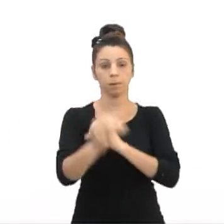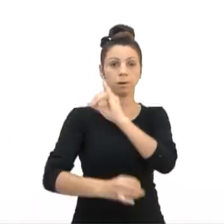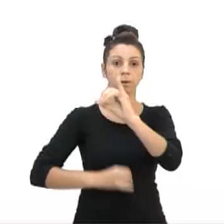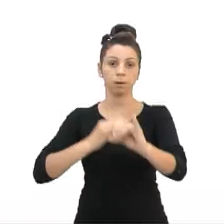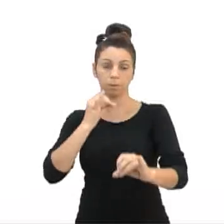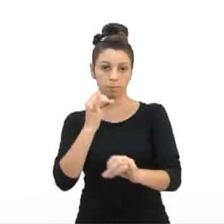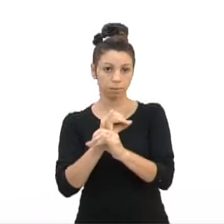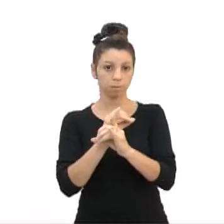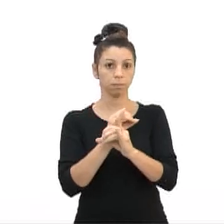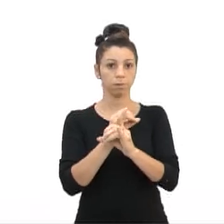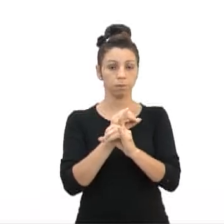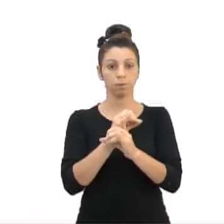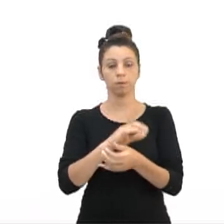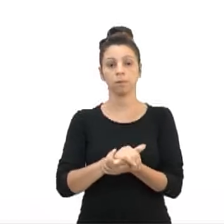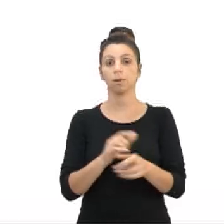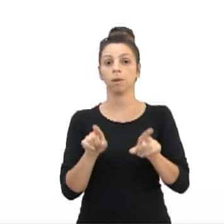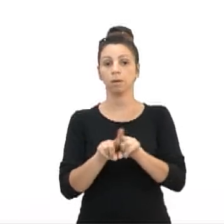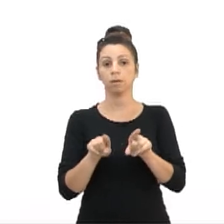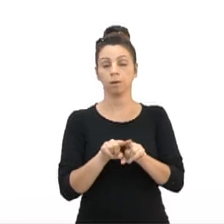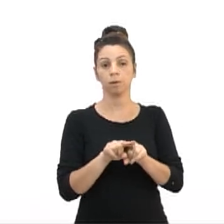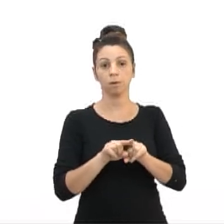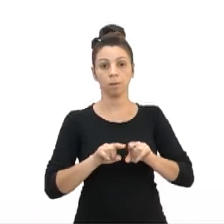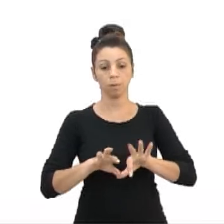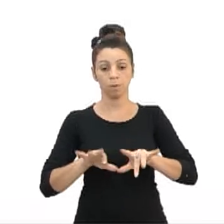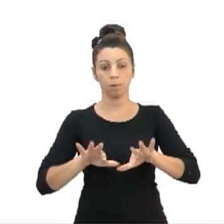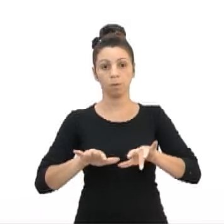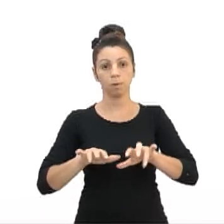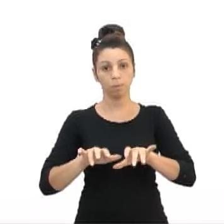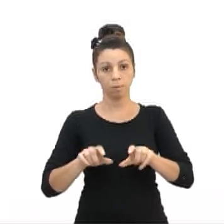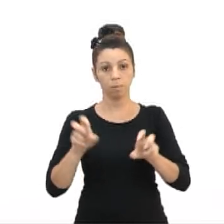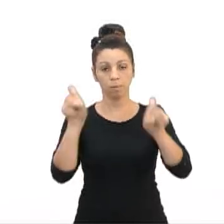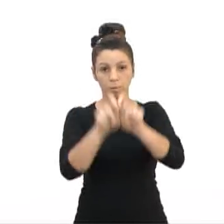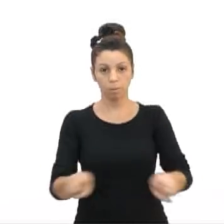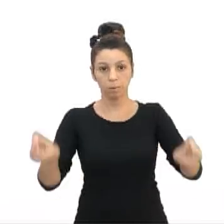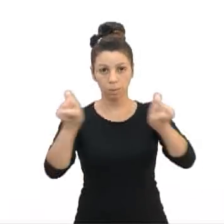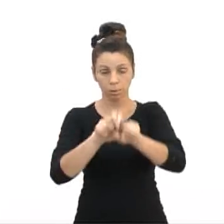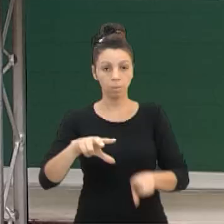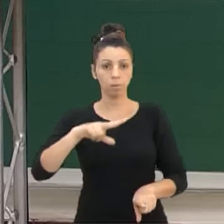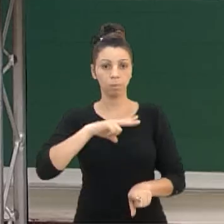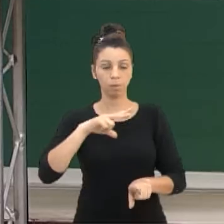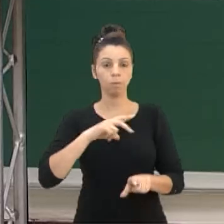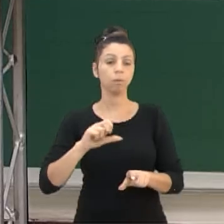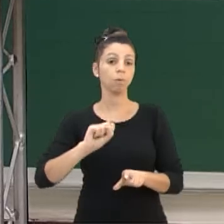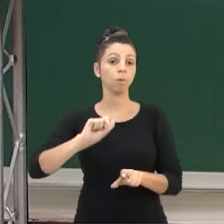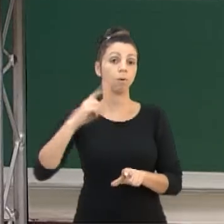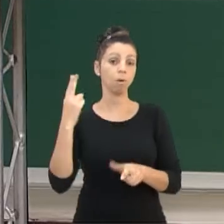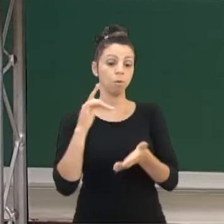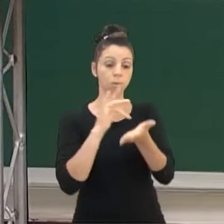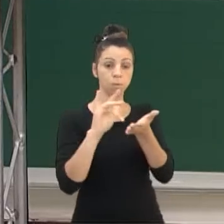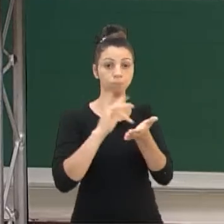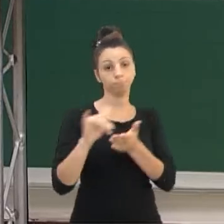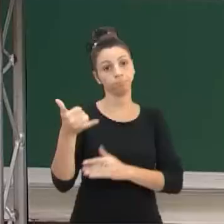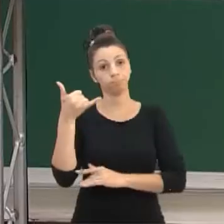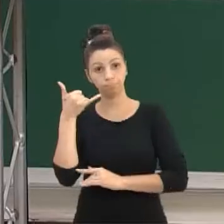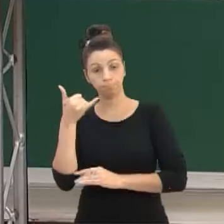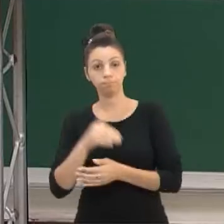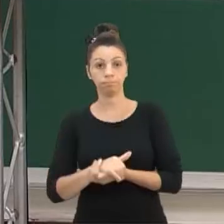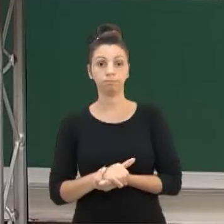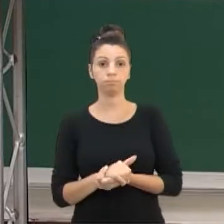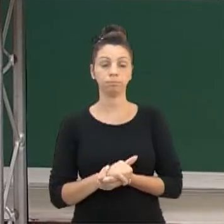reprodução em dispositivos móveis e computadores pessoais, né? Então, o que são os dispositivos móveis?